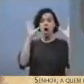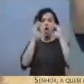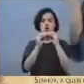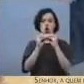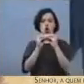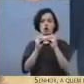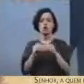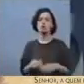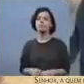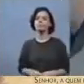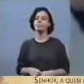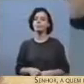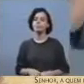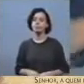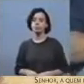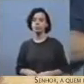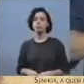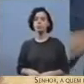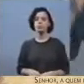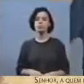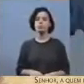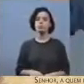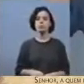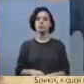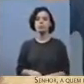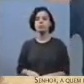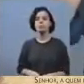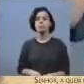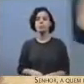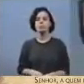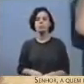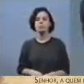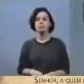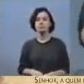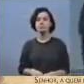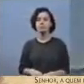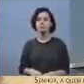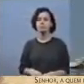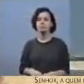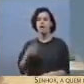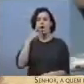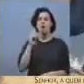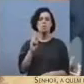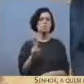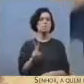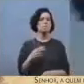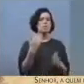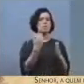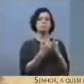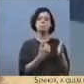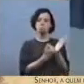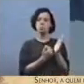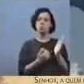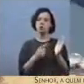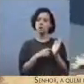ao Fantástico, que é um bom jornalístico. Já foi. Foi melhor. Aí você vai assistir um programa desse, que pelo